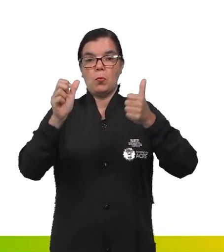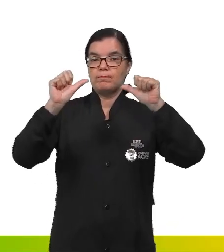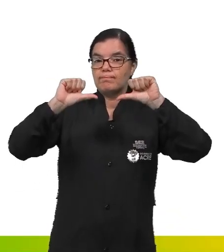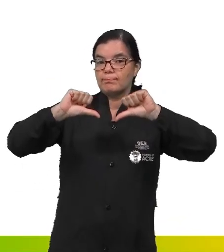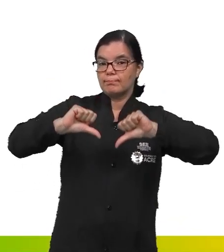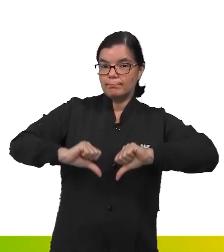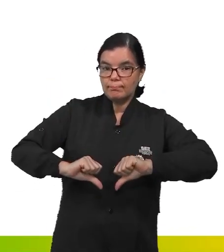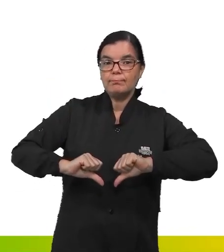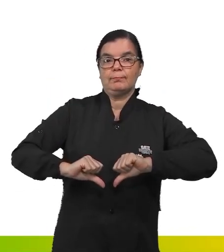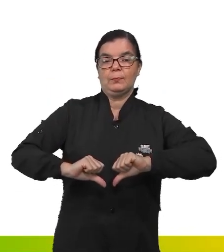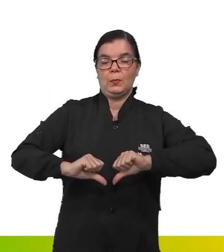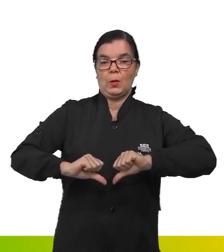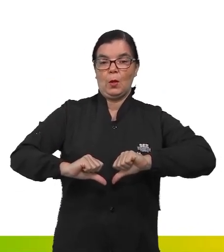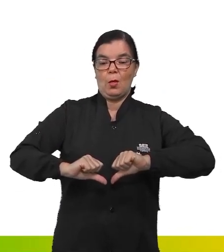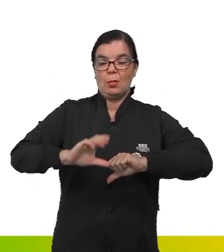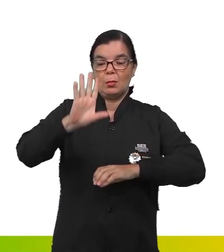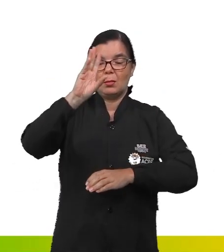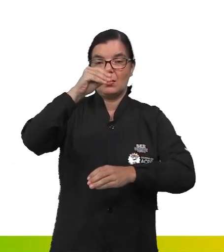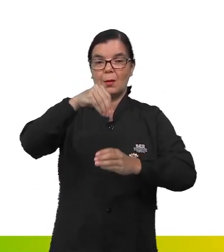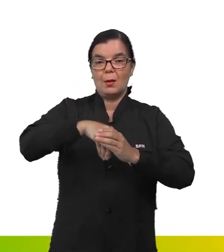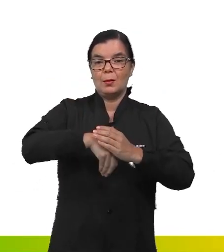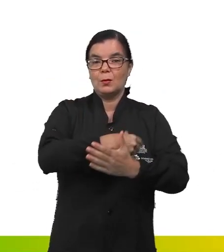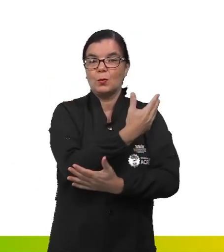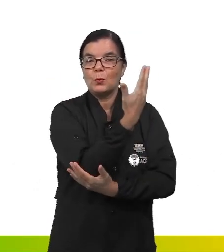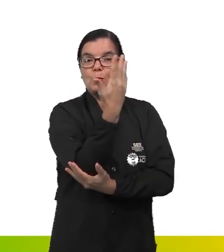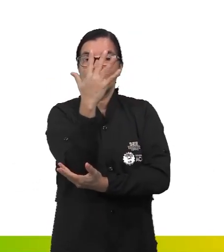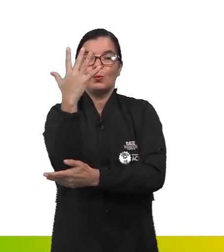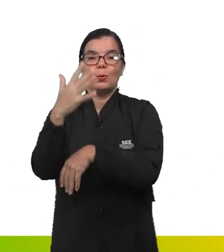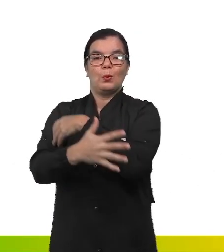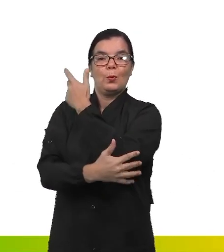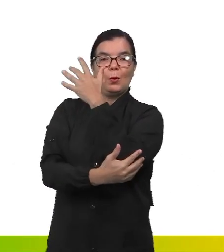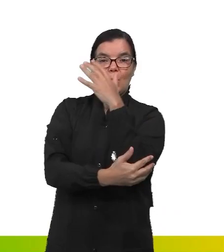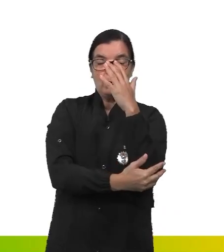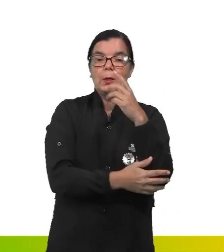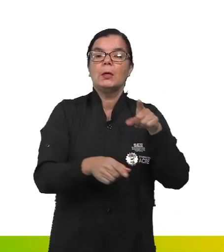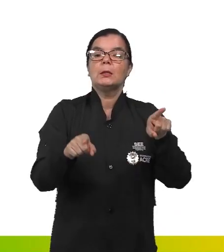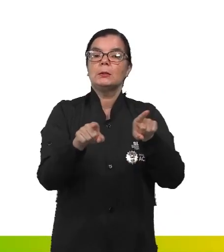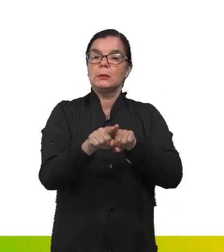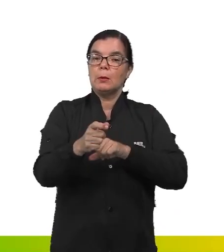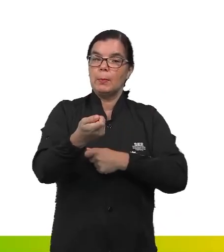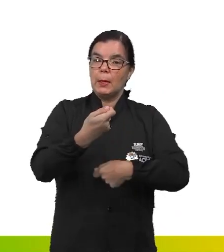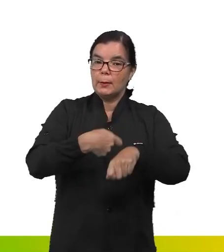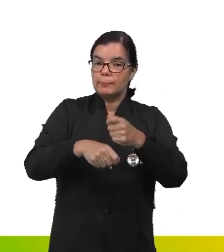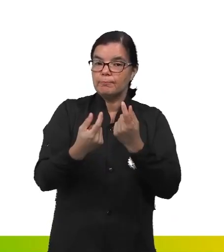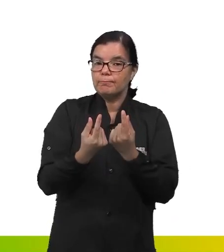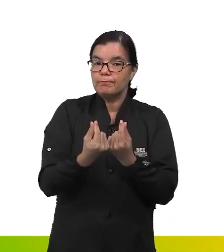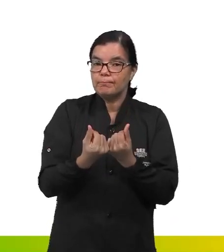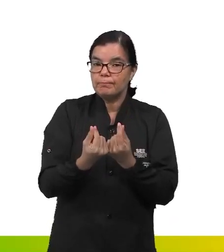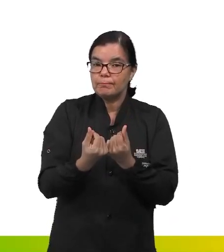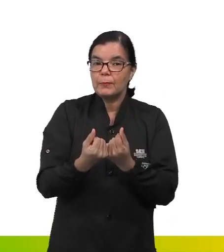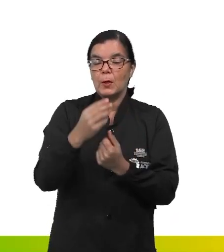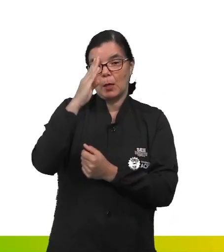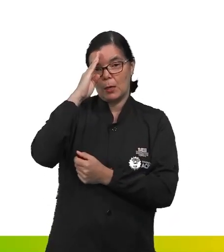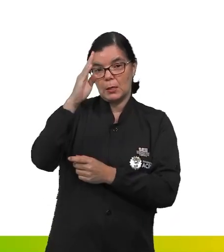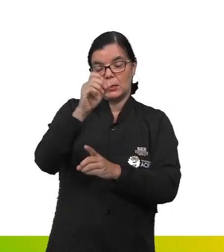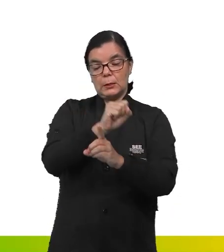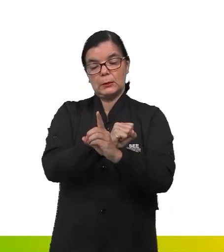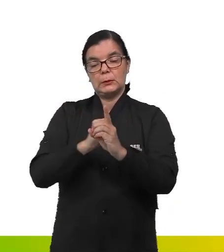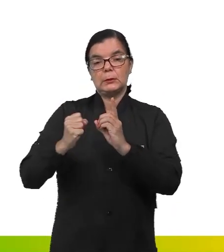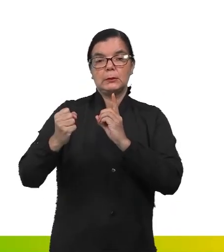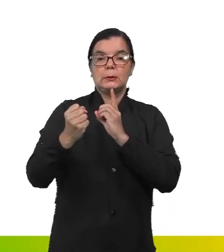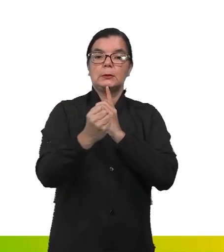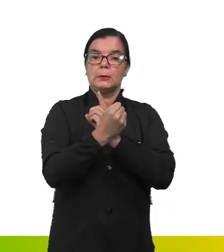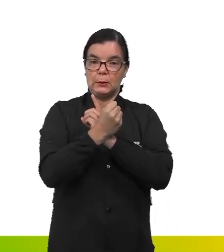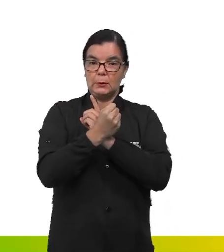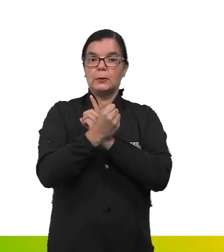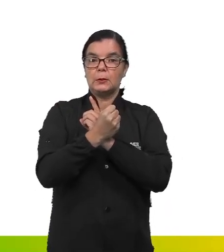negativo no meio ambiente, também na economia e principalmente na